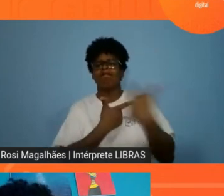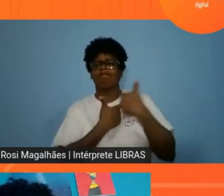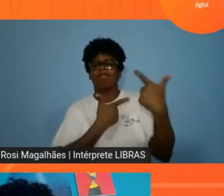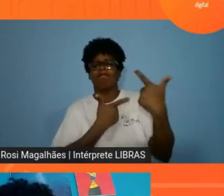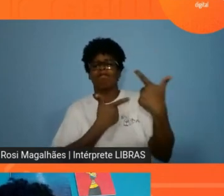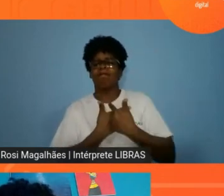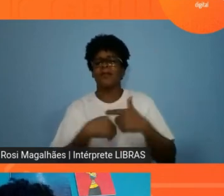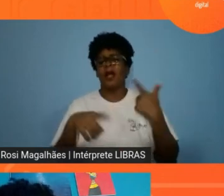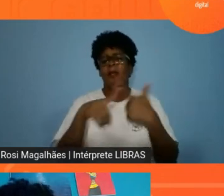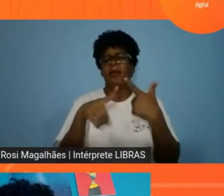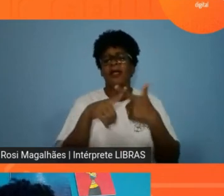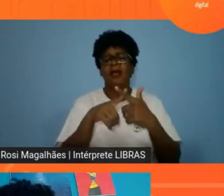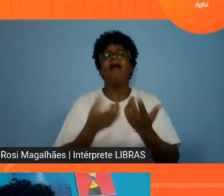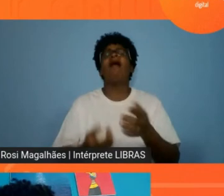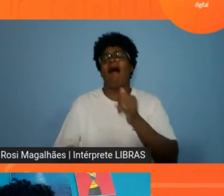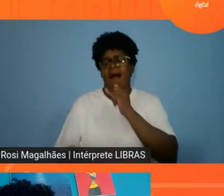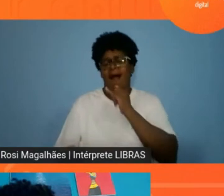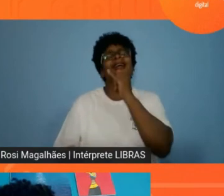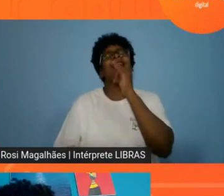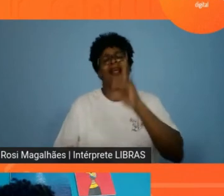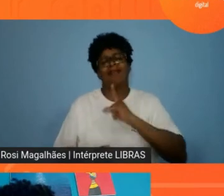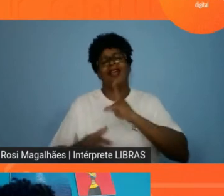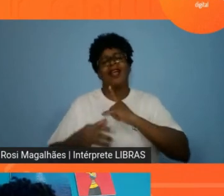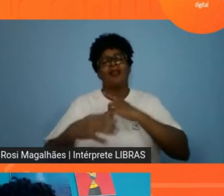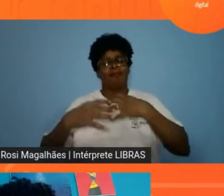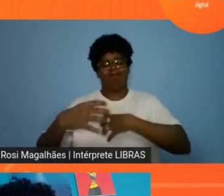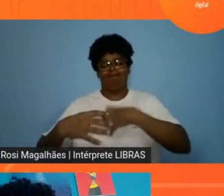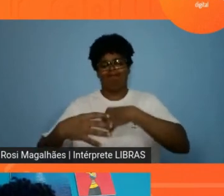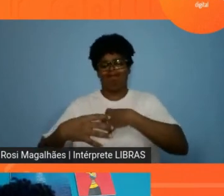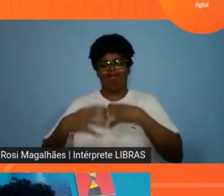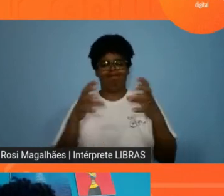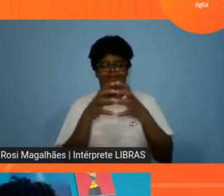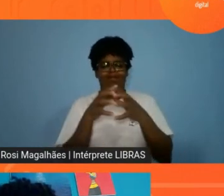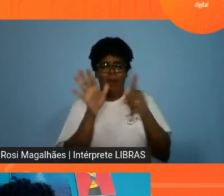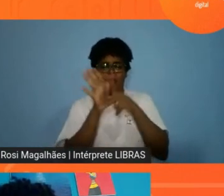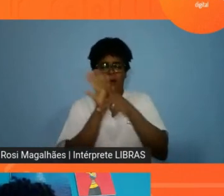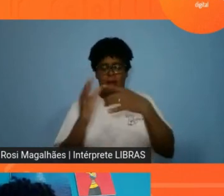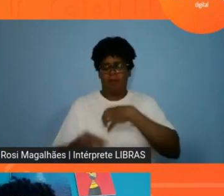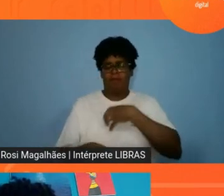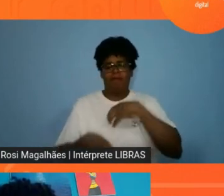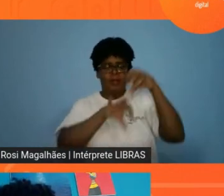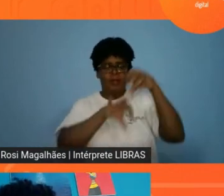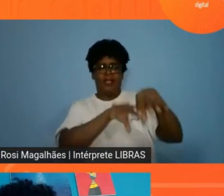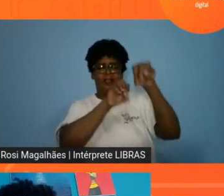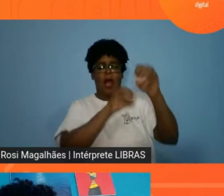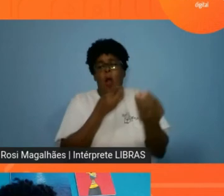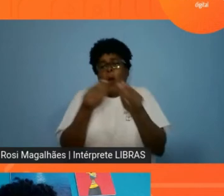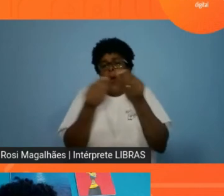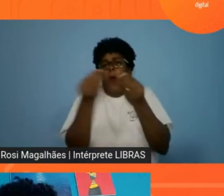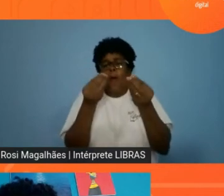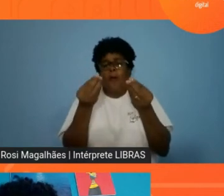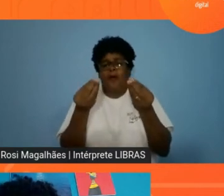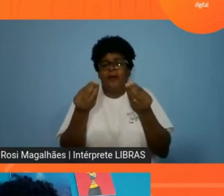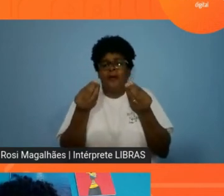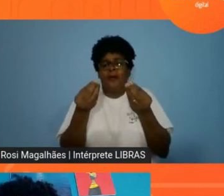existe um formato. E eu acredito que o formato dentro da educação, a forma, ela assassina